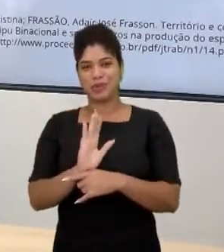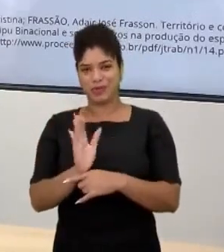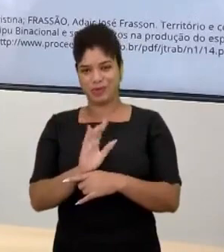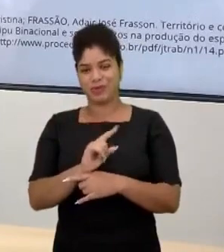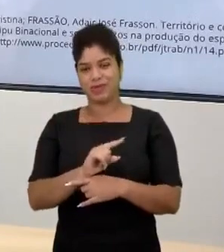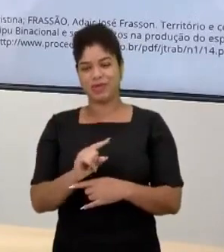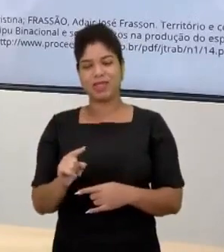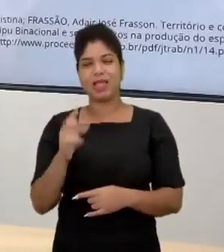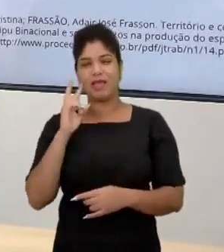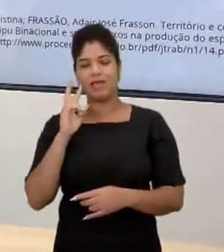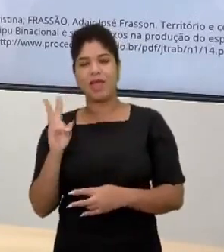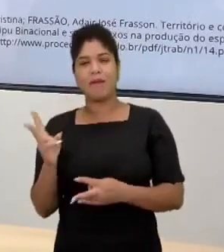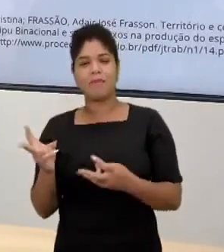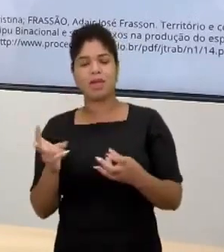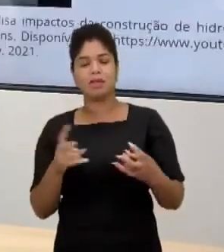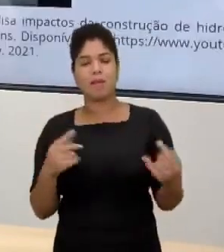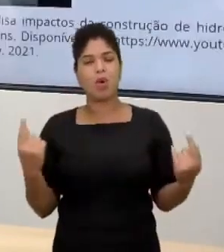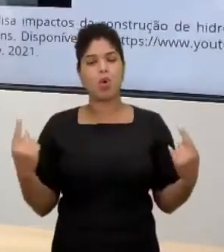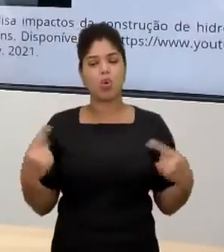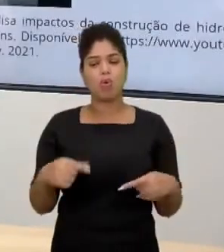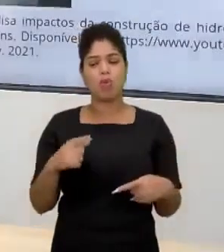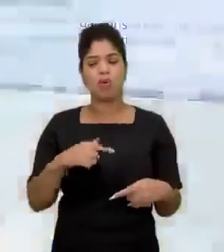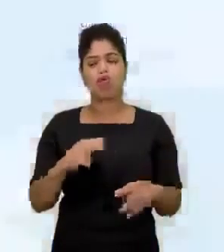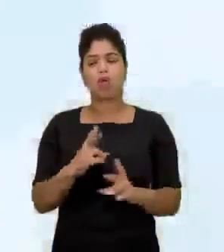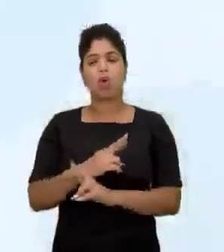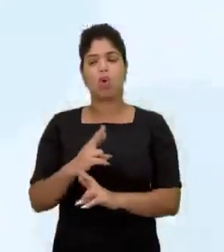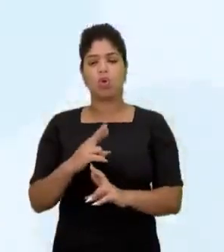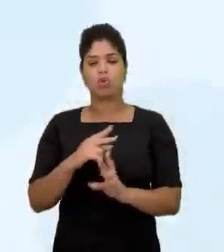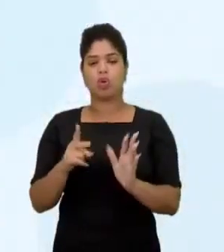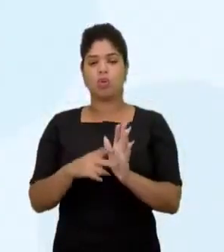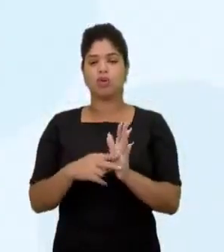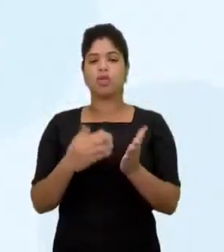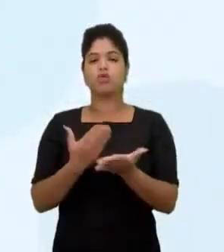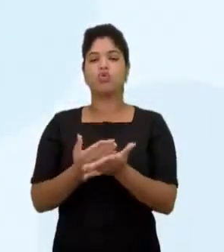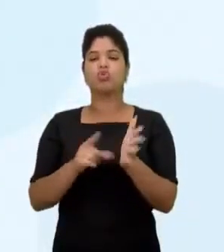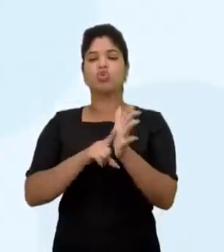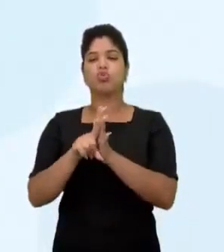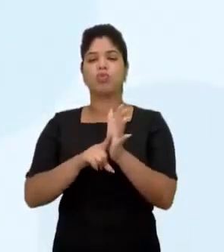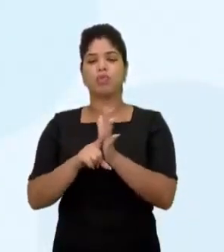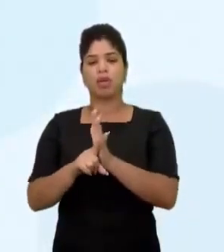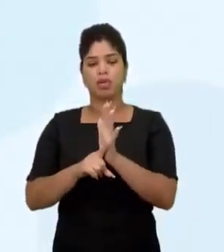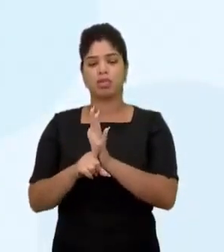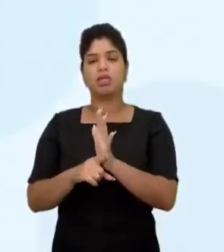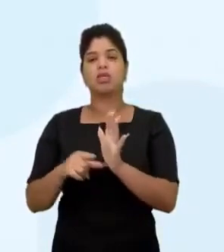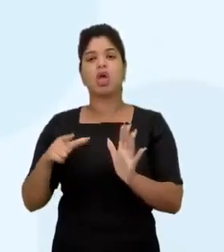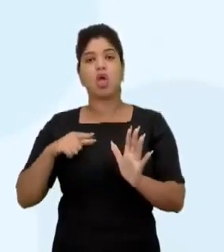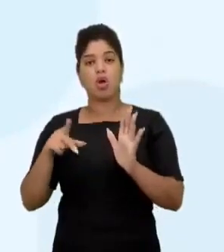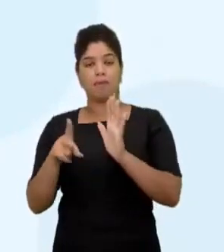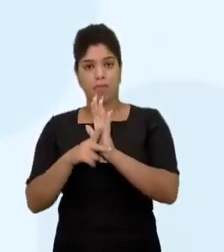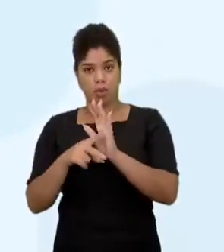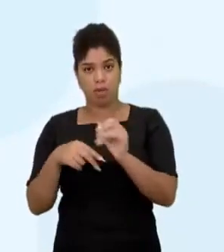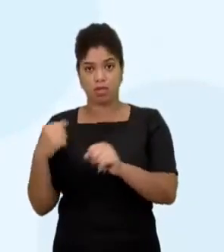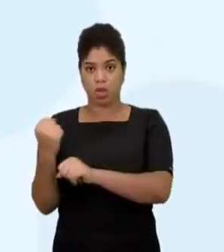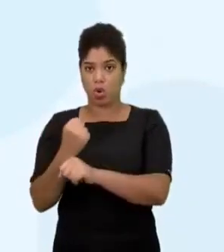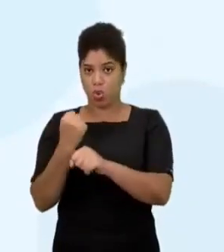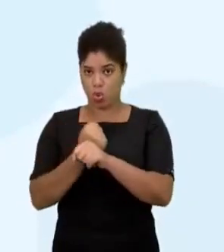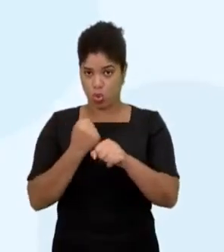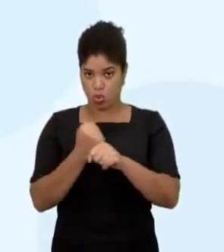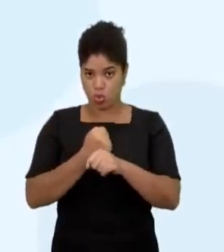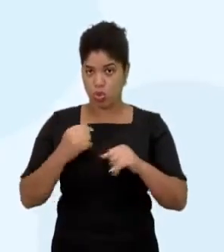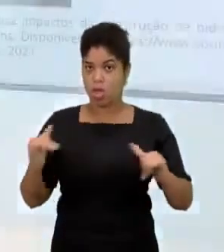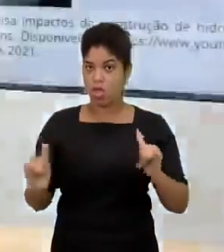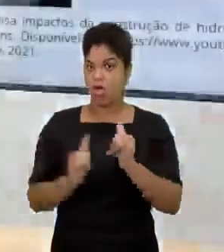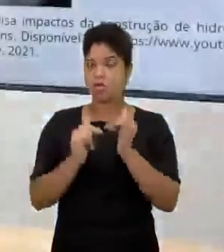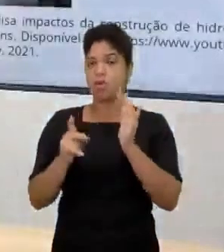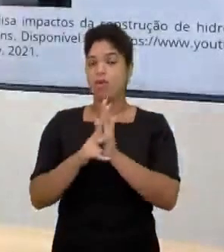você ver aí os conflitos também nessa relação de um estudo que analisou lá, né, analisa impactos da construção de hidrelétricas do